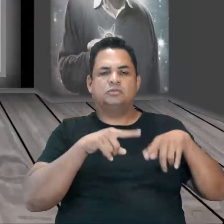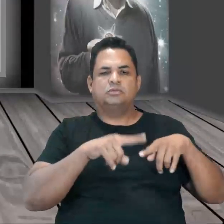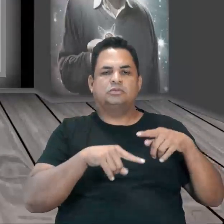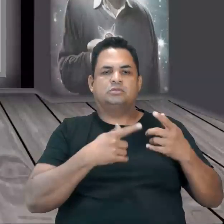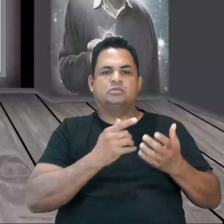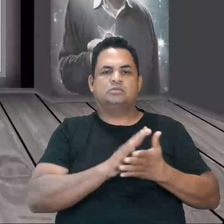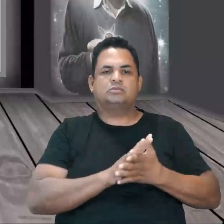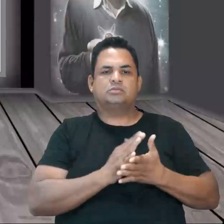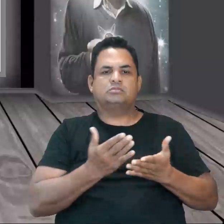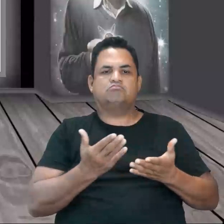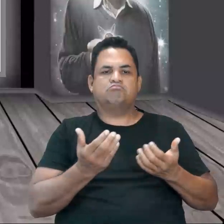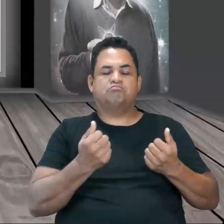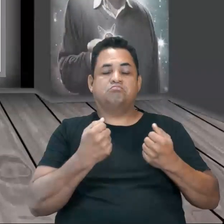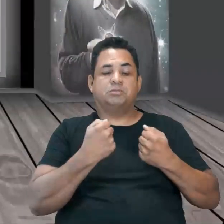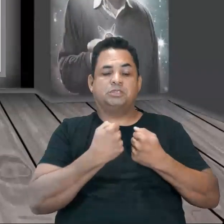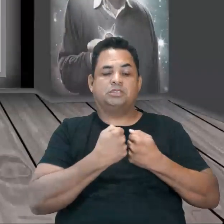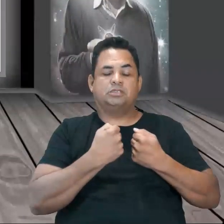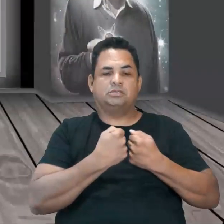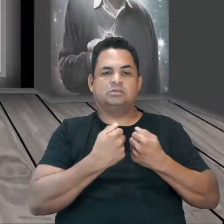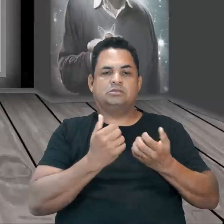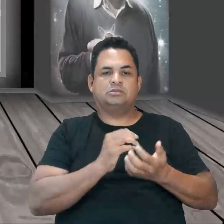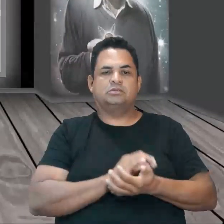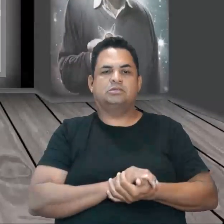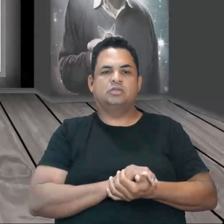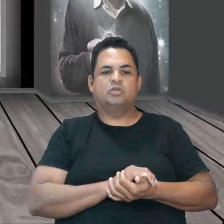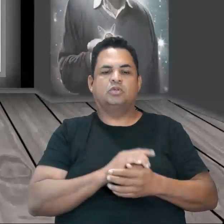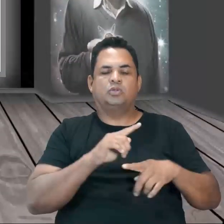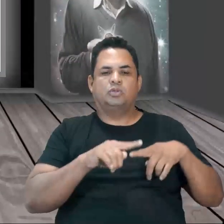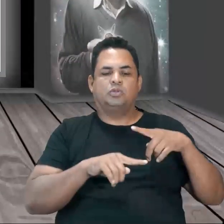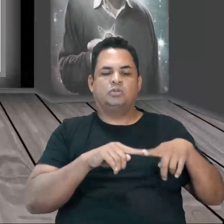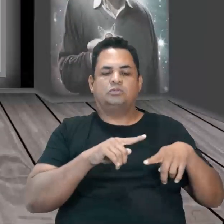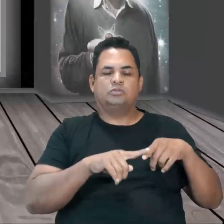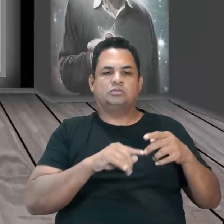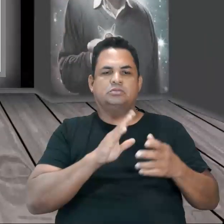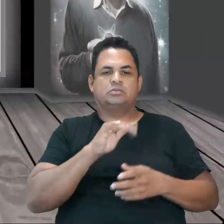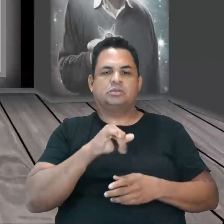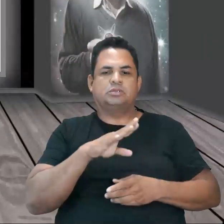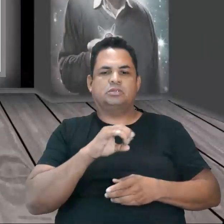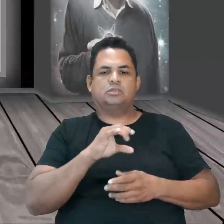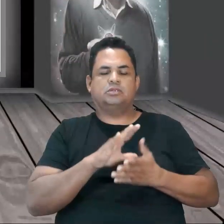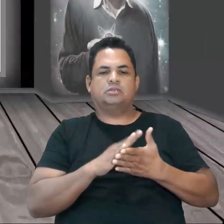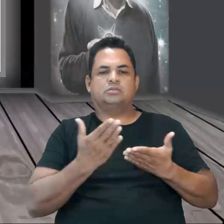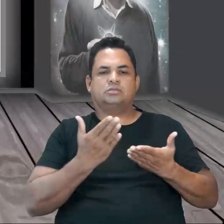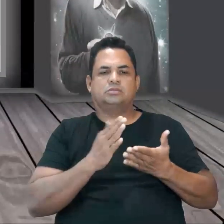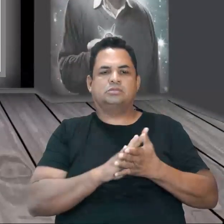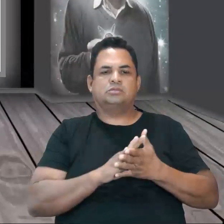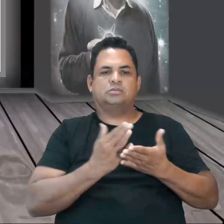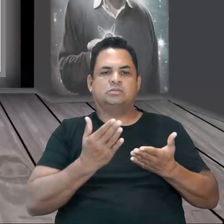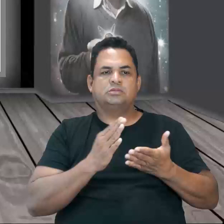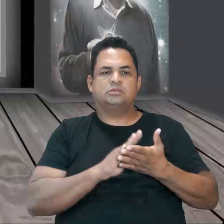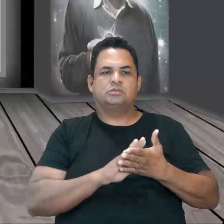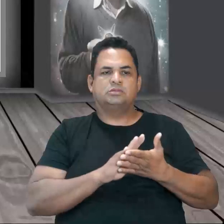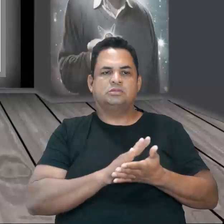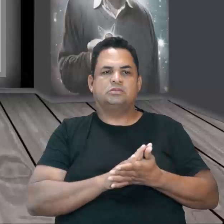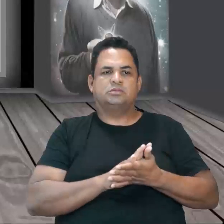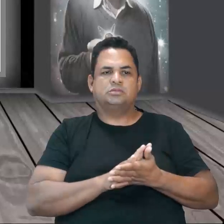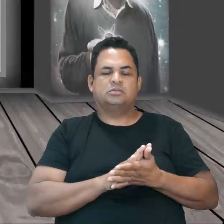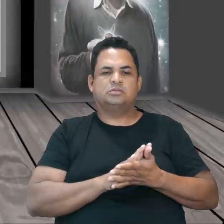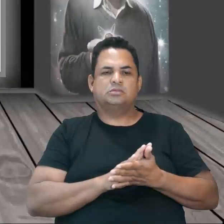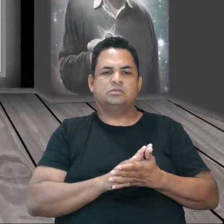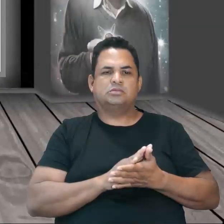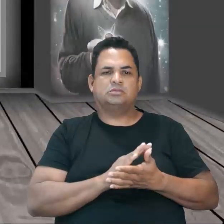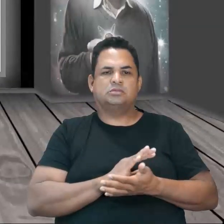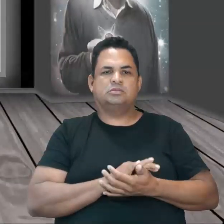próximo. Então, lembra, objeto neutro não é que não tem carga, é que as cargas estão neutralizadas, estão pareadas,